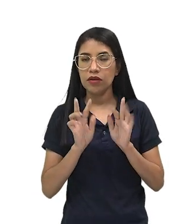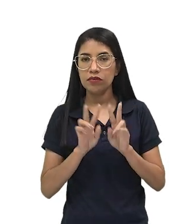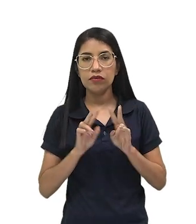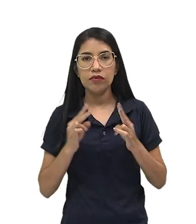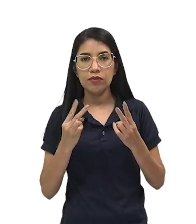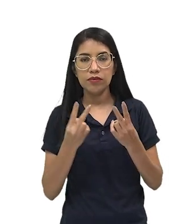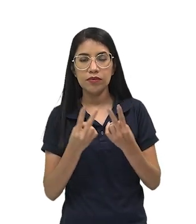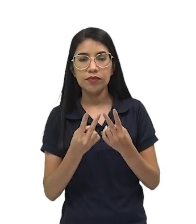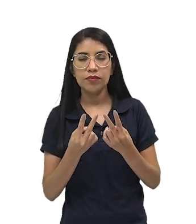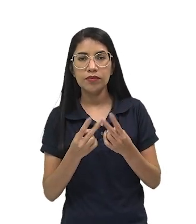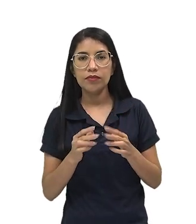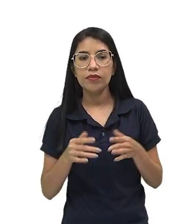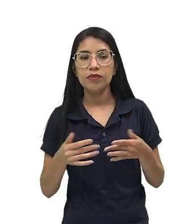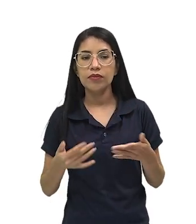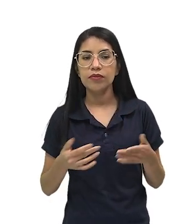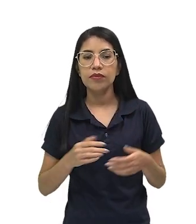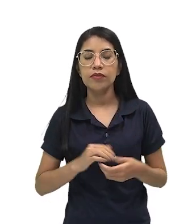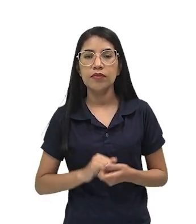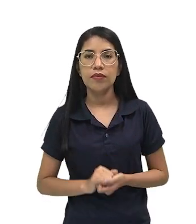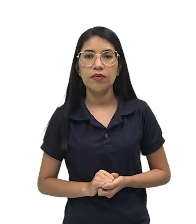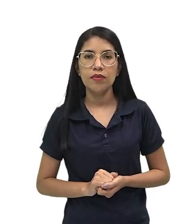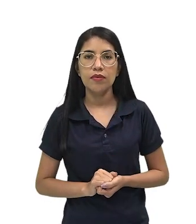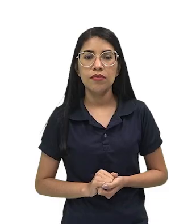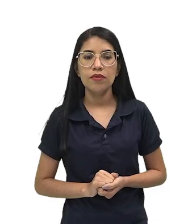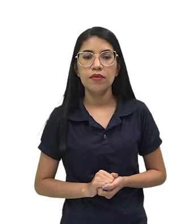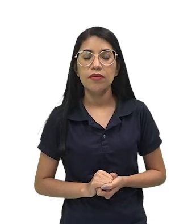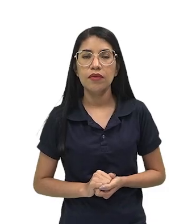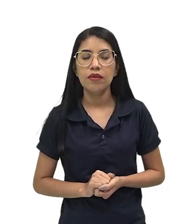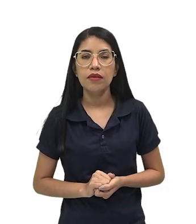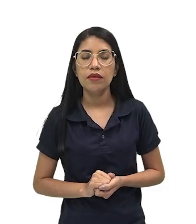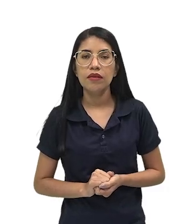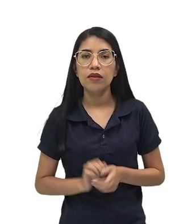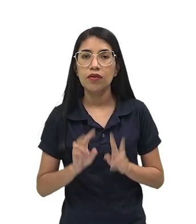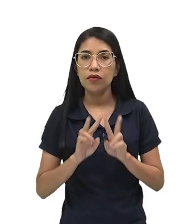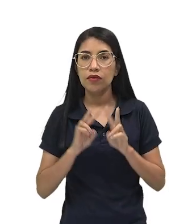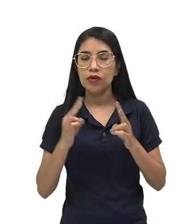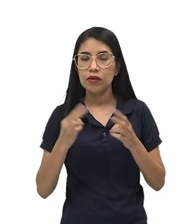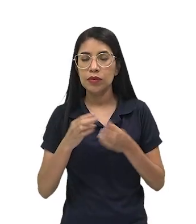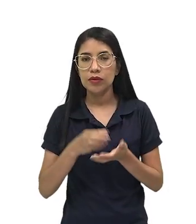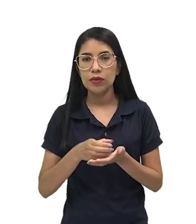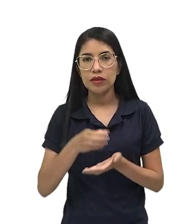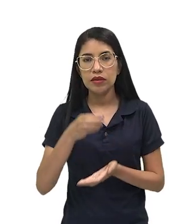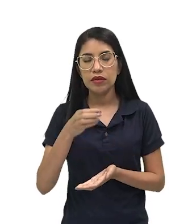do volume? O volume do cilindro, no nosso caso, o cilindro